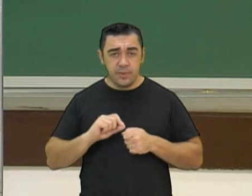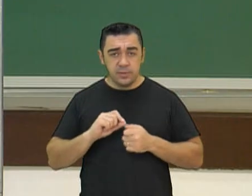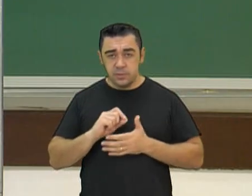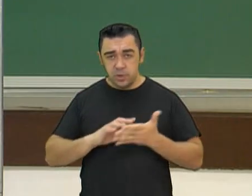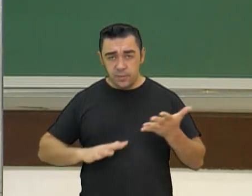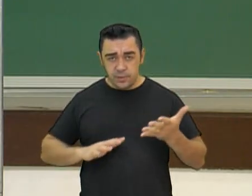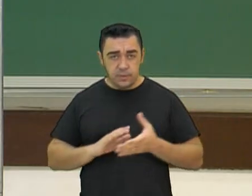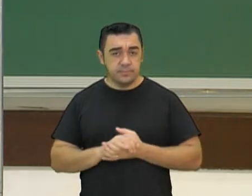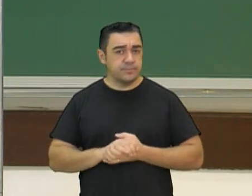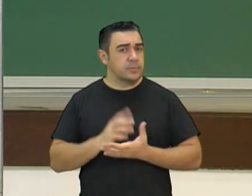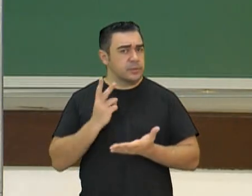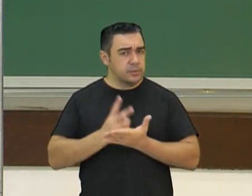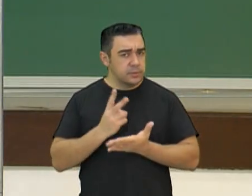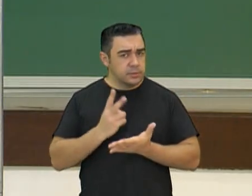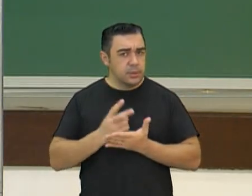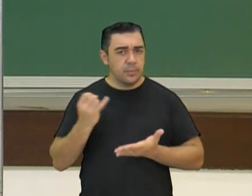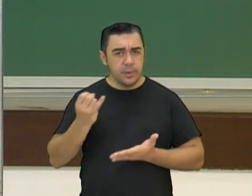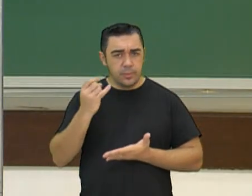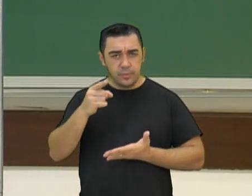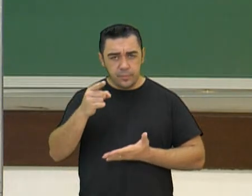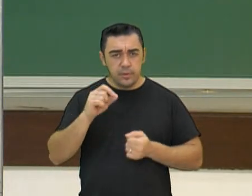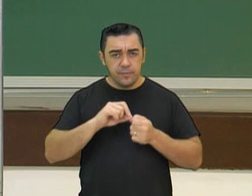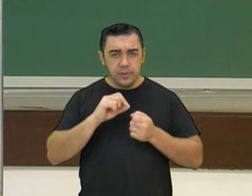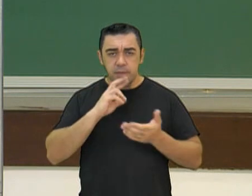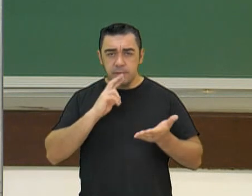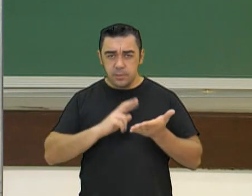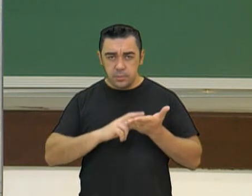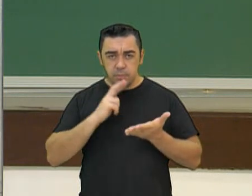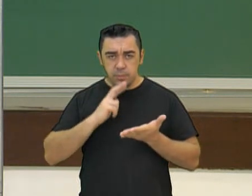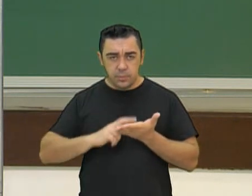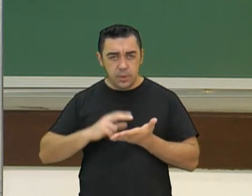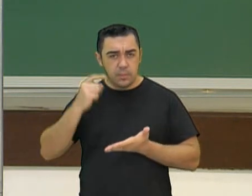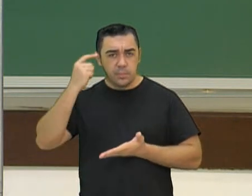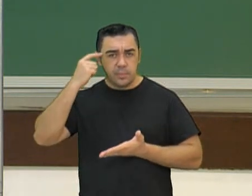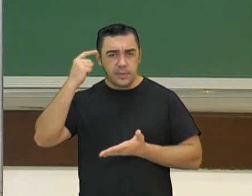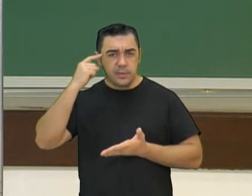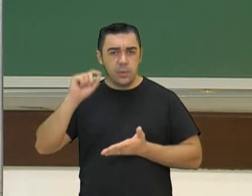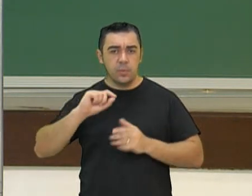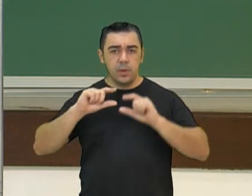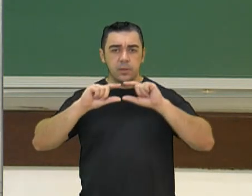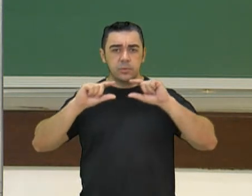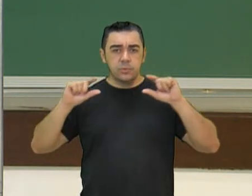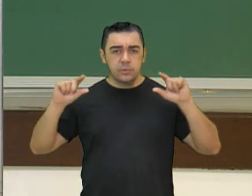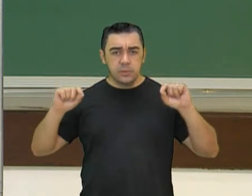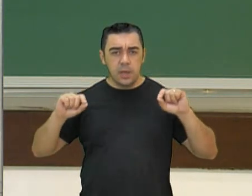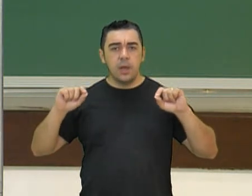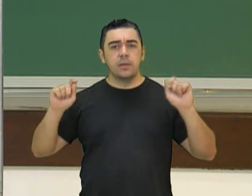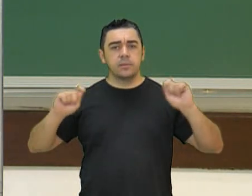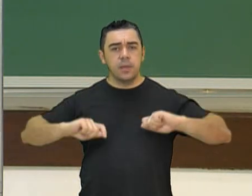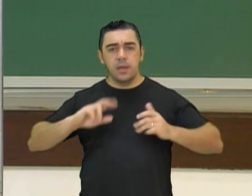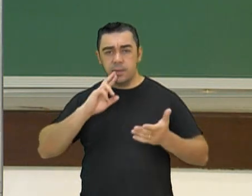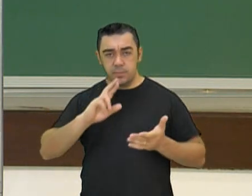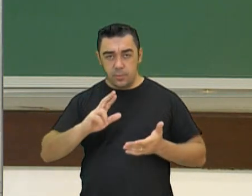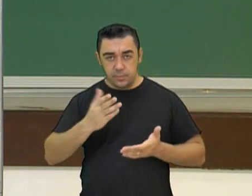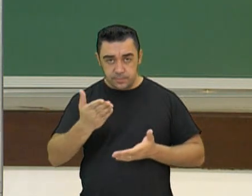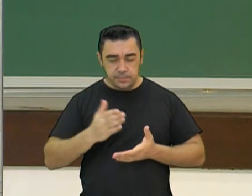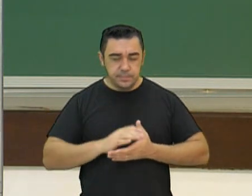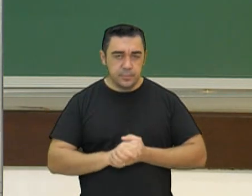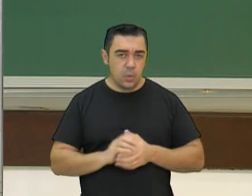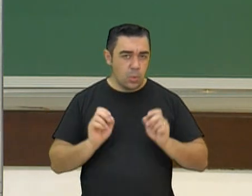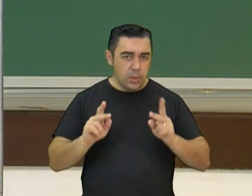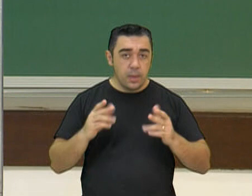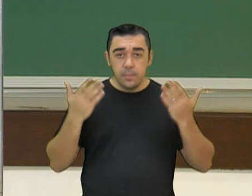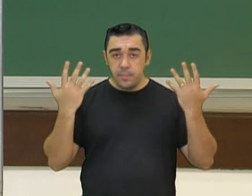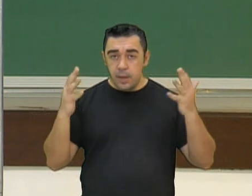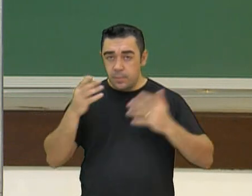Então, sempre importante fazer as atividades, pensar ali o enunciado e as possibilidades de resposta. Ok? Então, parabéns